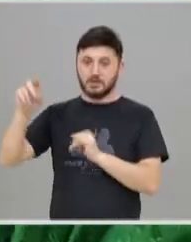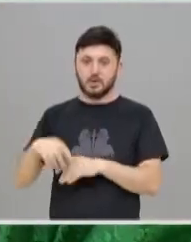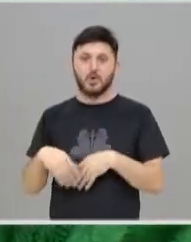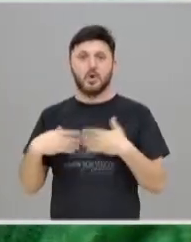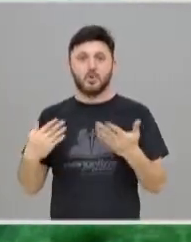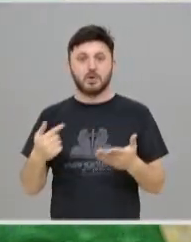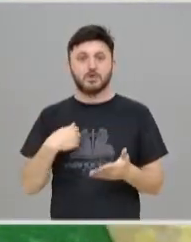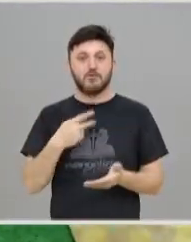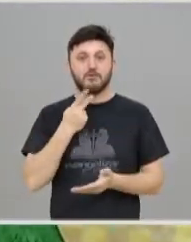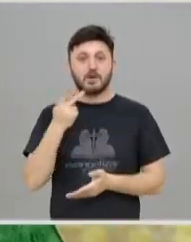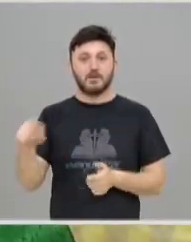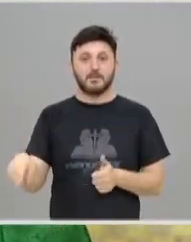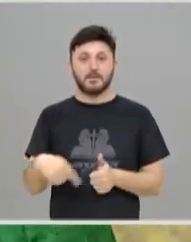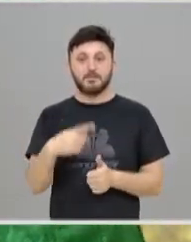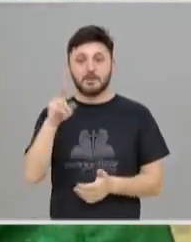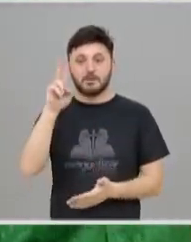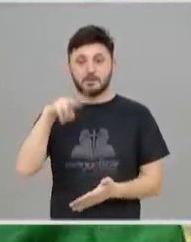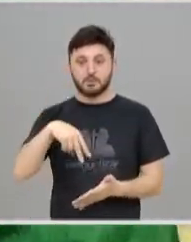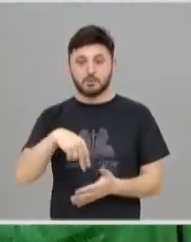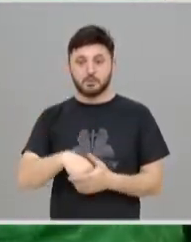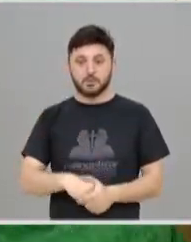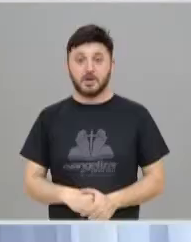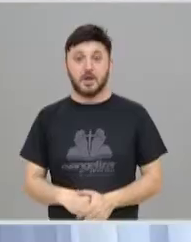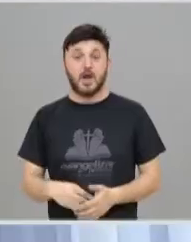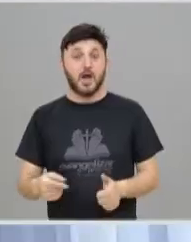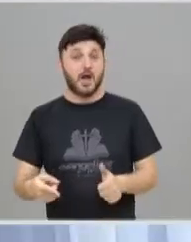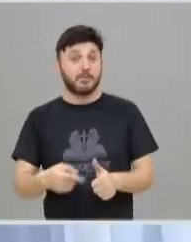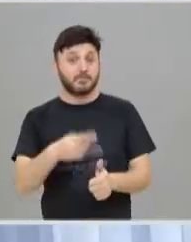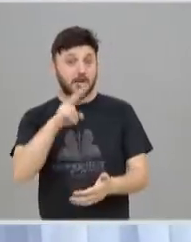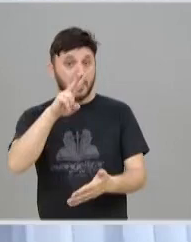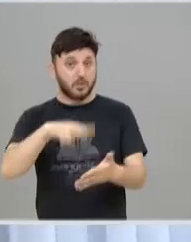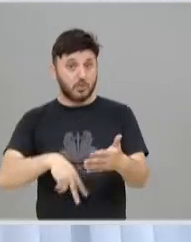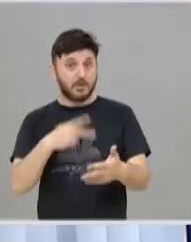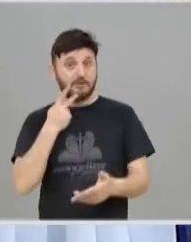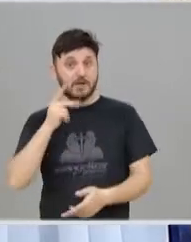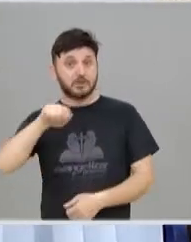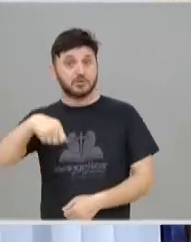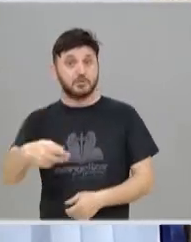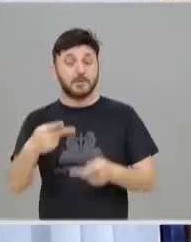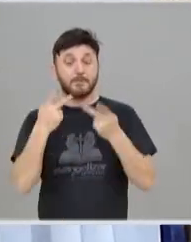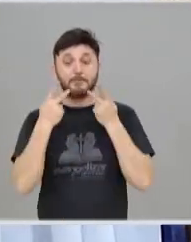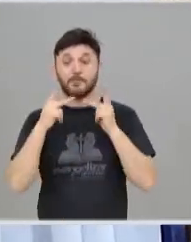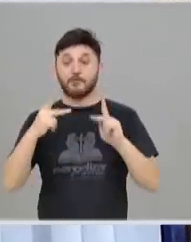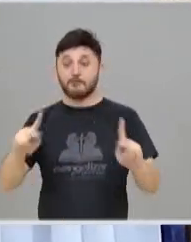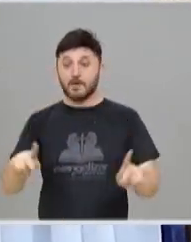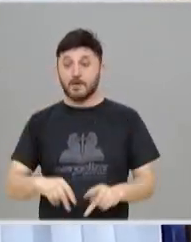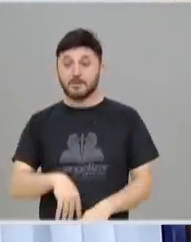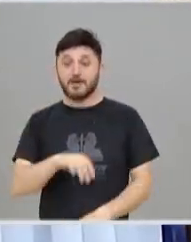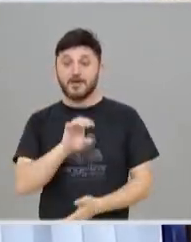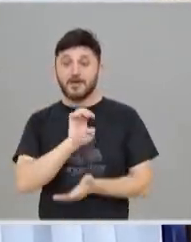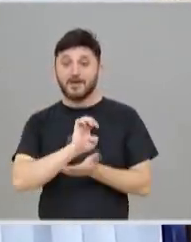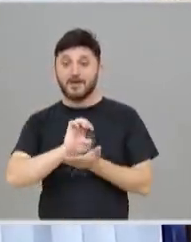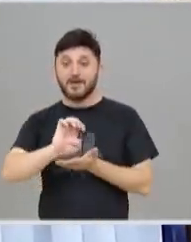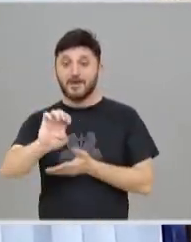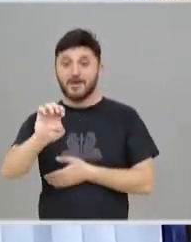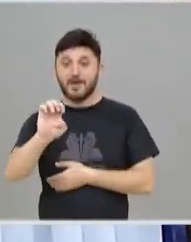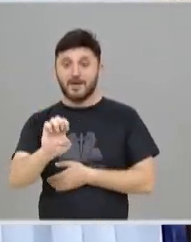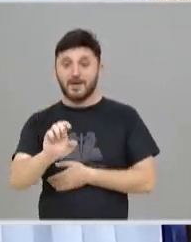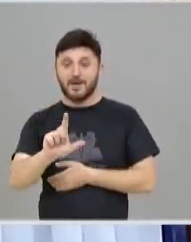Falo da primeira leitura. A primeira leitura fala de um profeta, fala do profeta